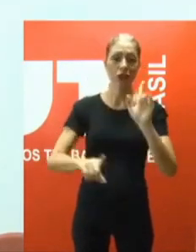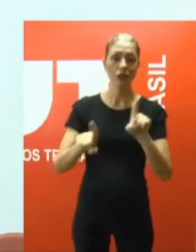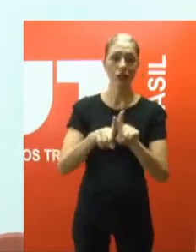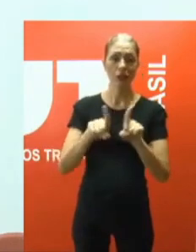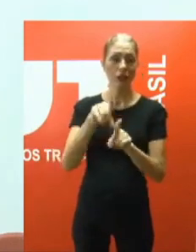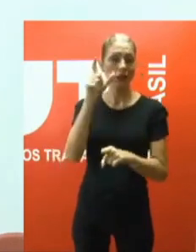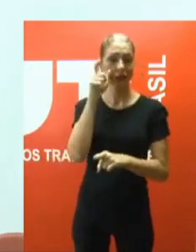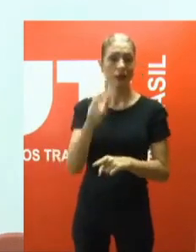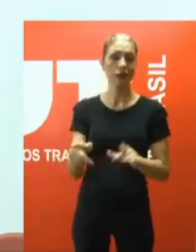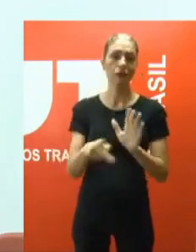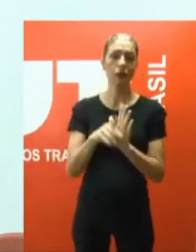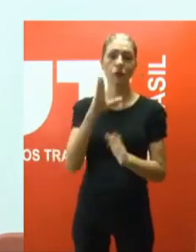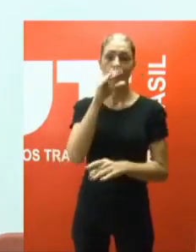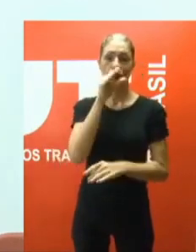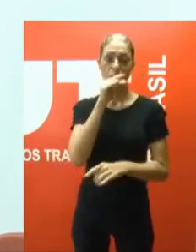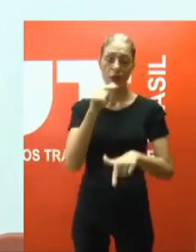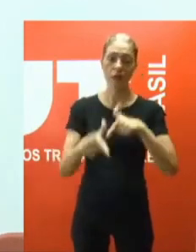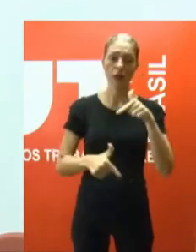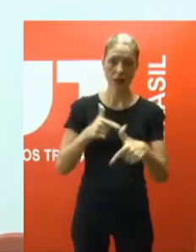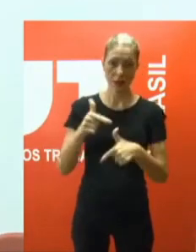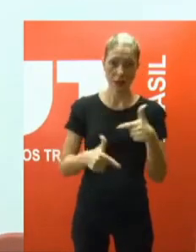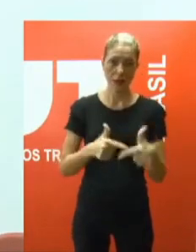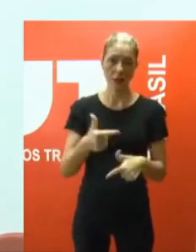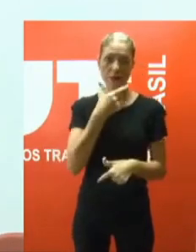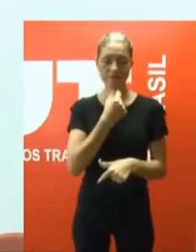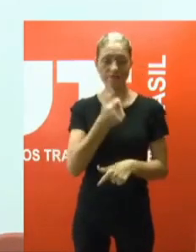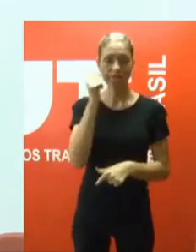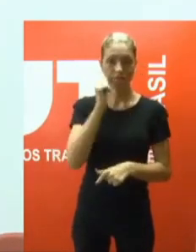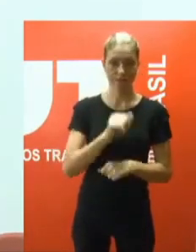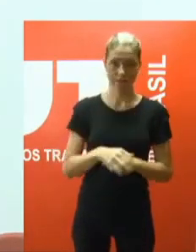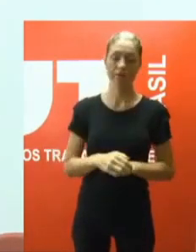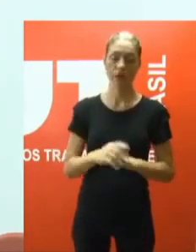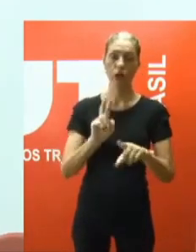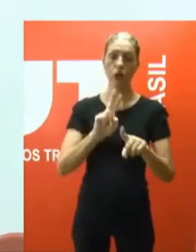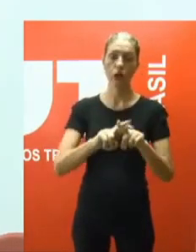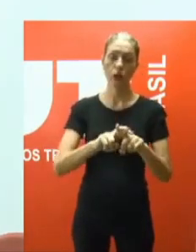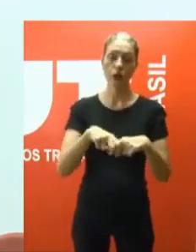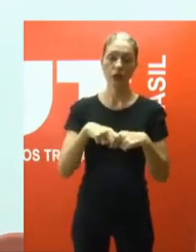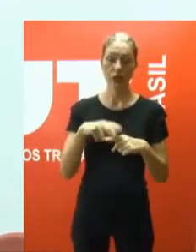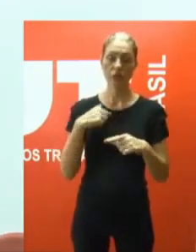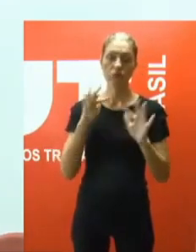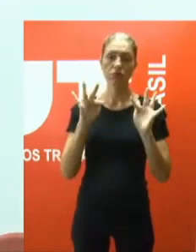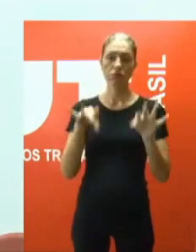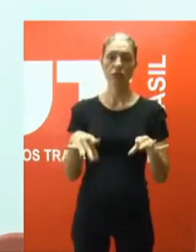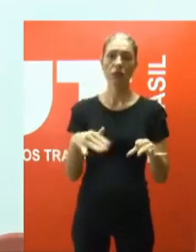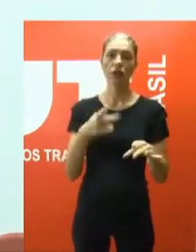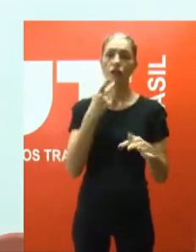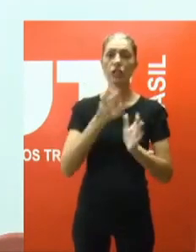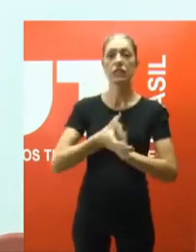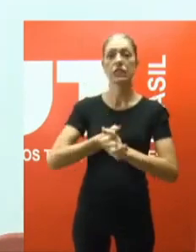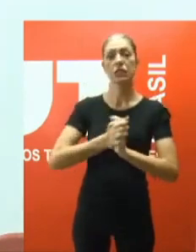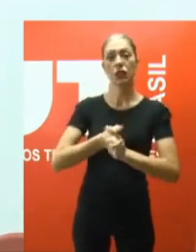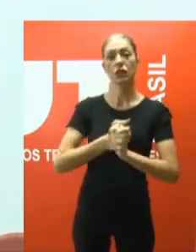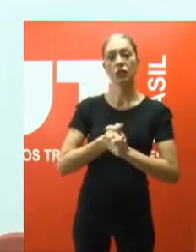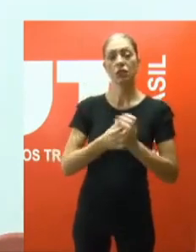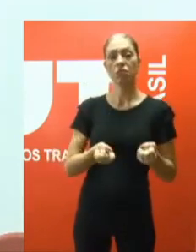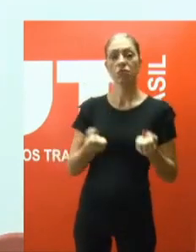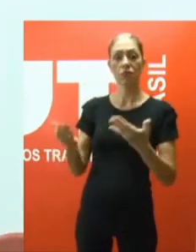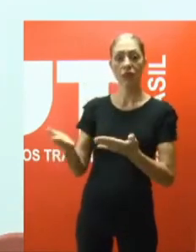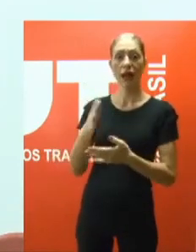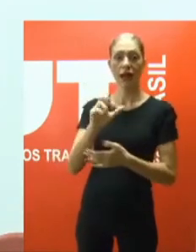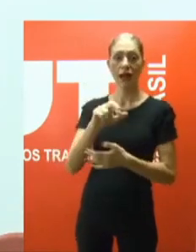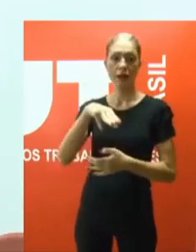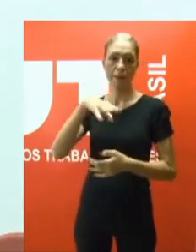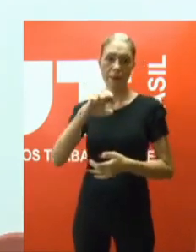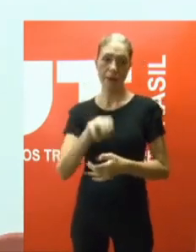dos trabalhadores e das trabalhadoras. E, por fim, aqui é uma saudação para deixar a apresentação a Carmen. Por fim,